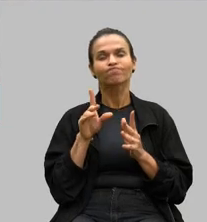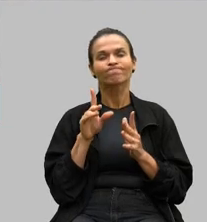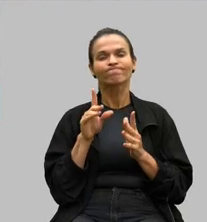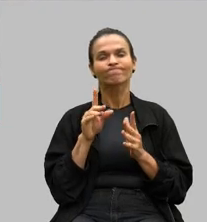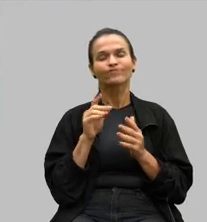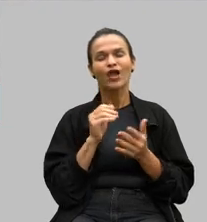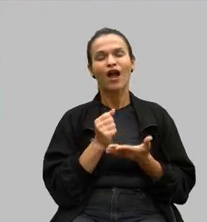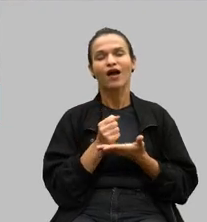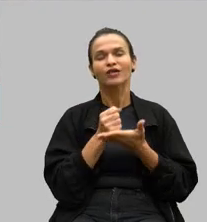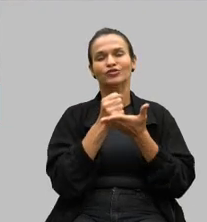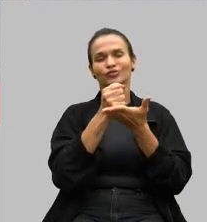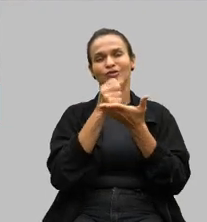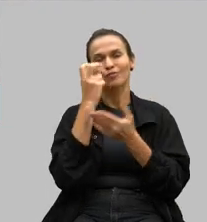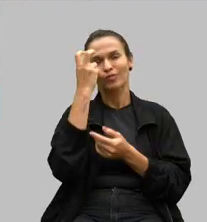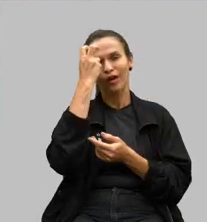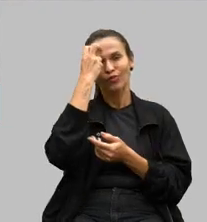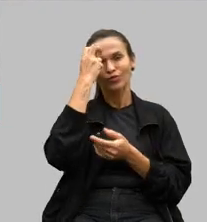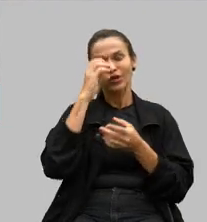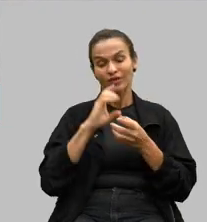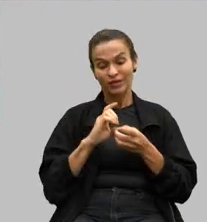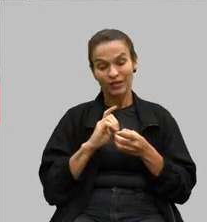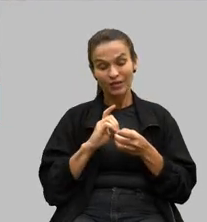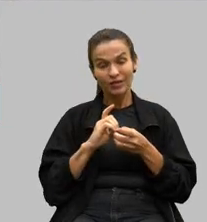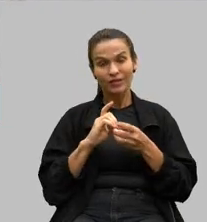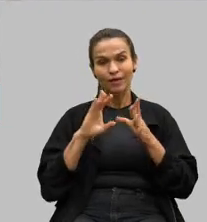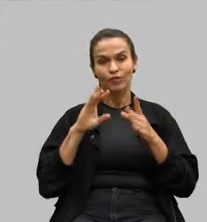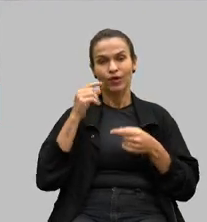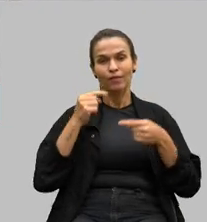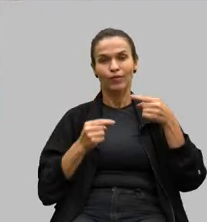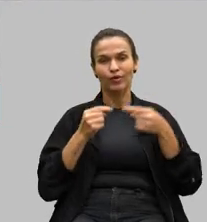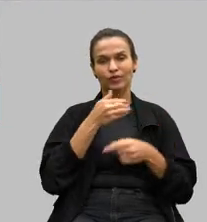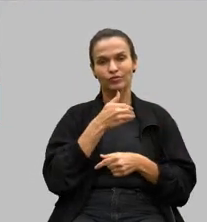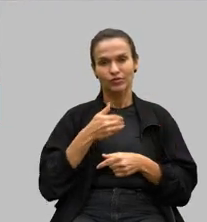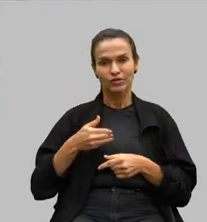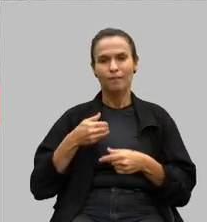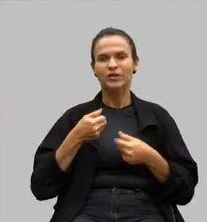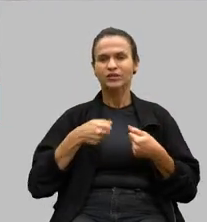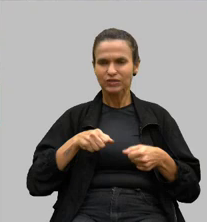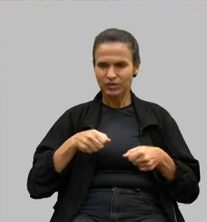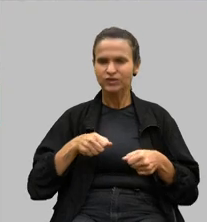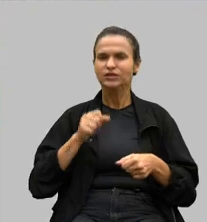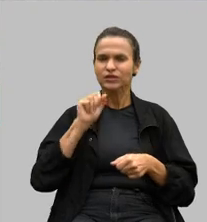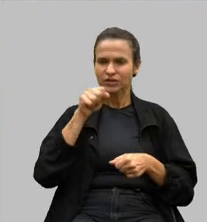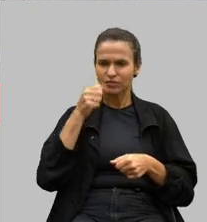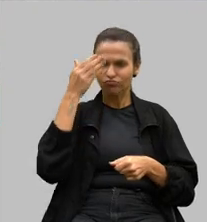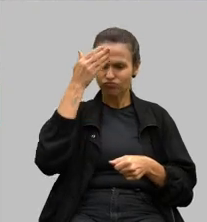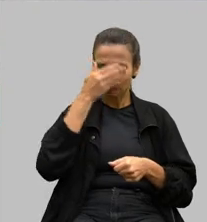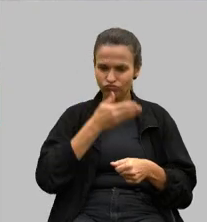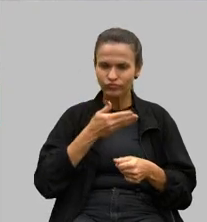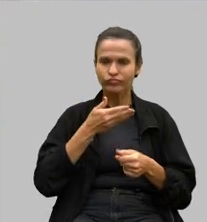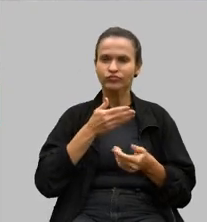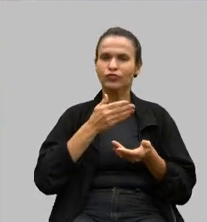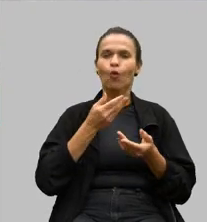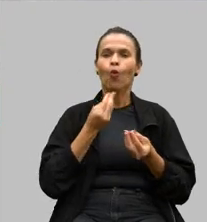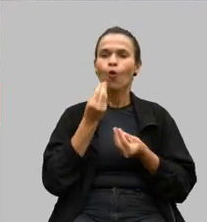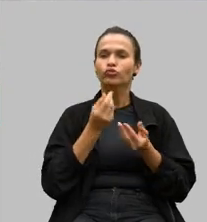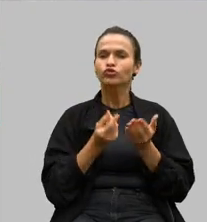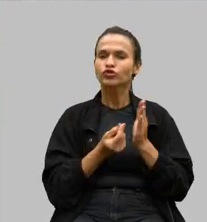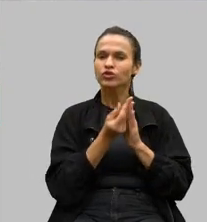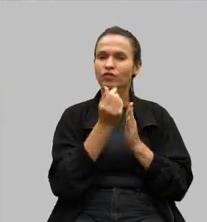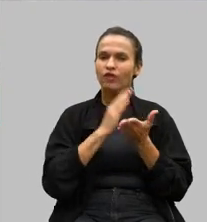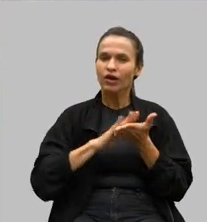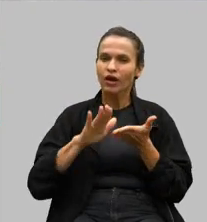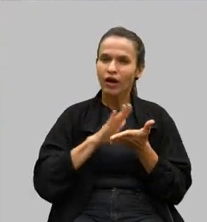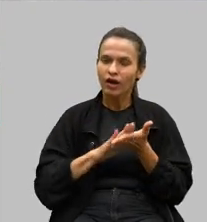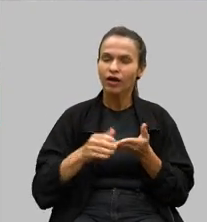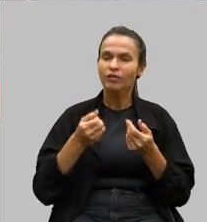para para para uma cultura democrática de que a política pública tem que ter prestação de contas tem que ser avaliada tem que ser dita tem que